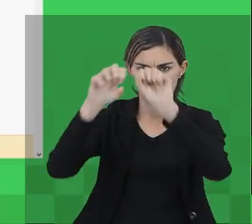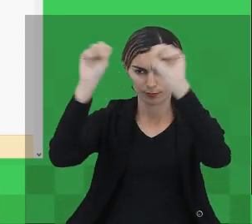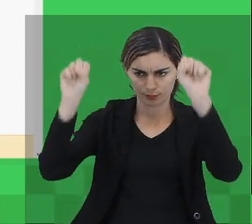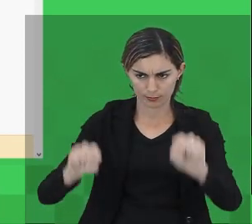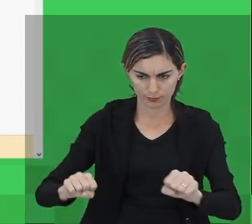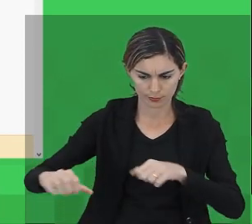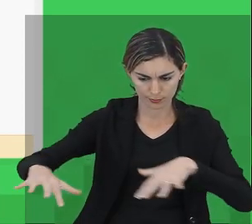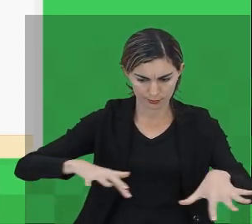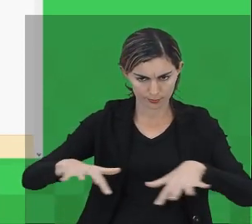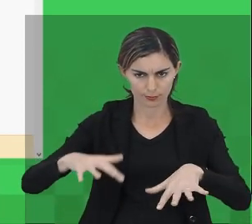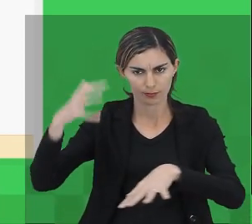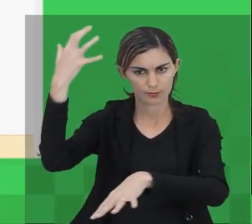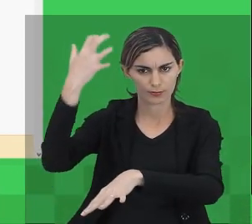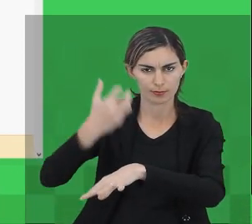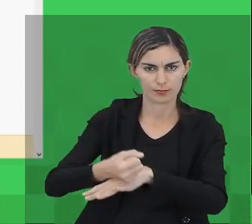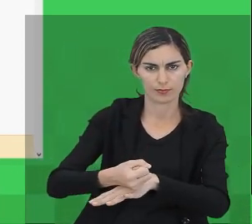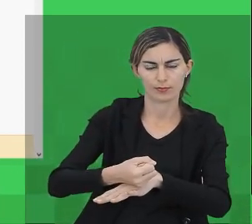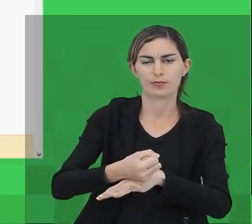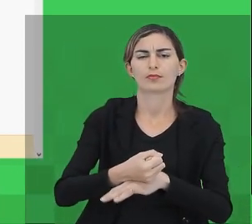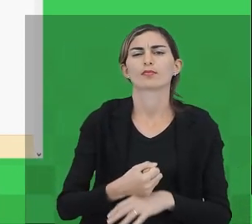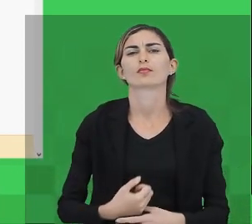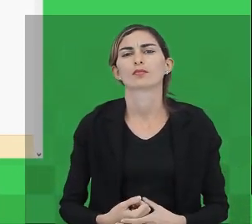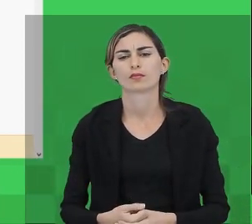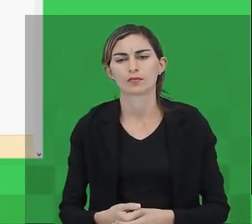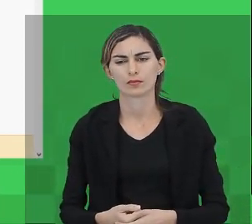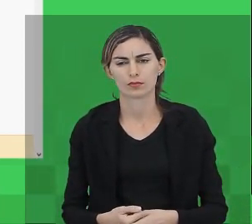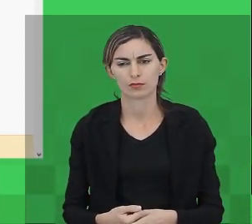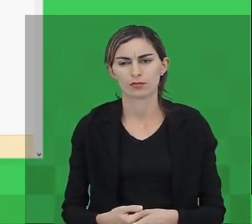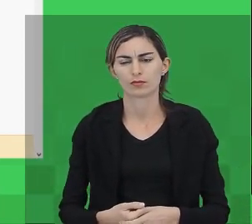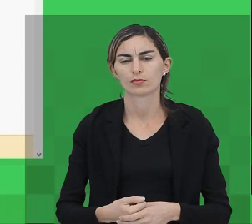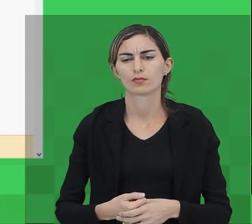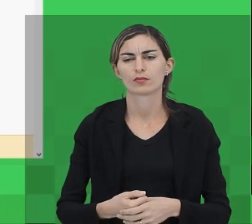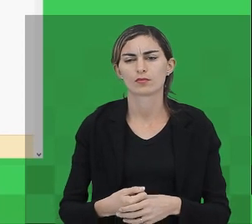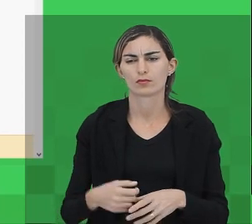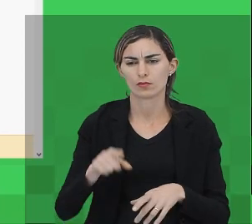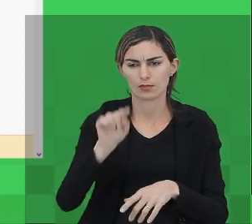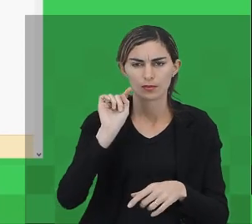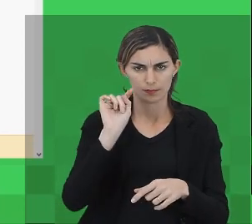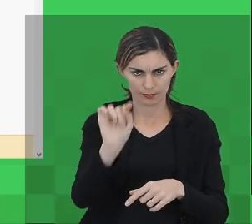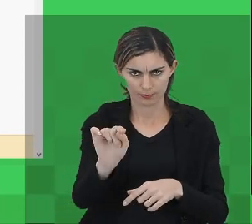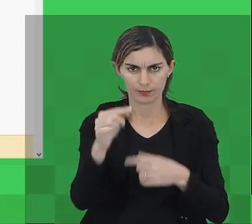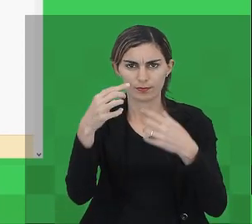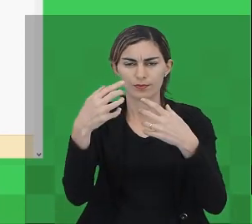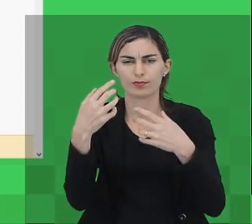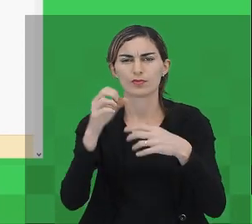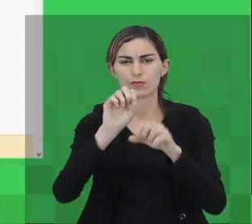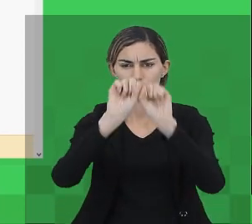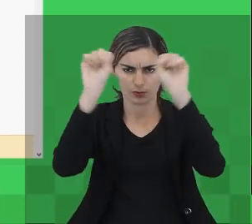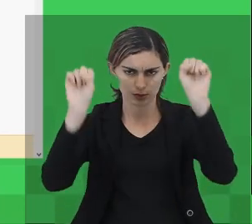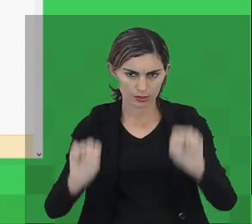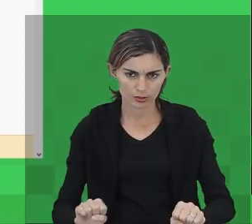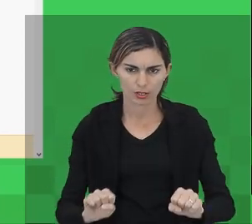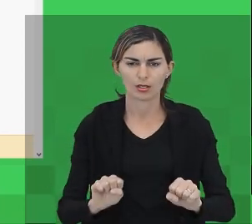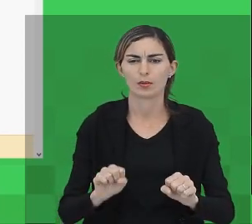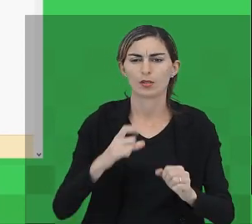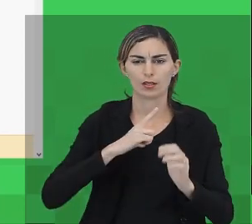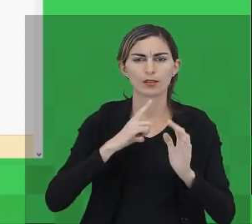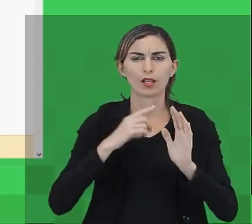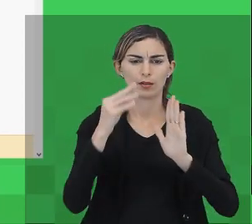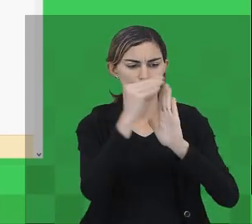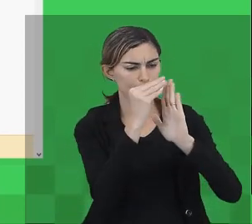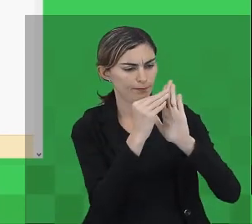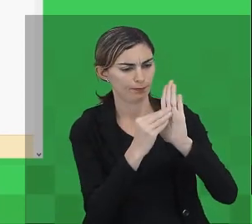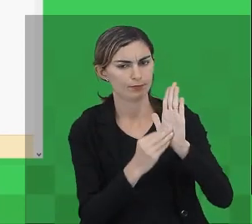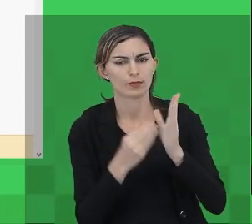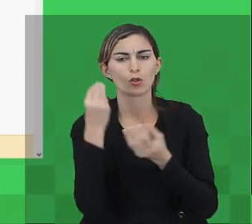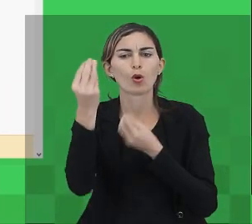sistemas operacionais para escolher, Windows, Mac e Linux, certo? E quando você selecionar o sistema operacional, ele